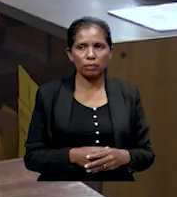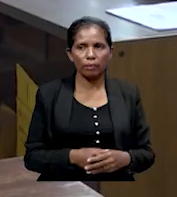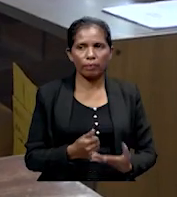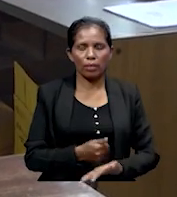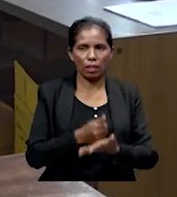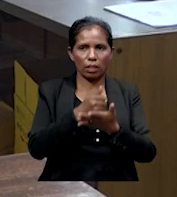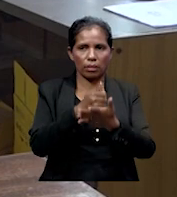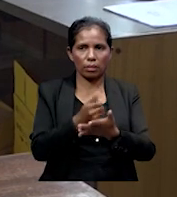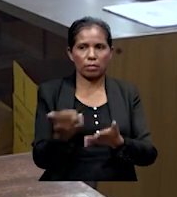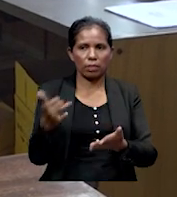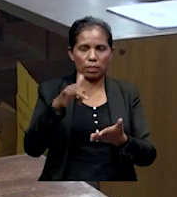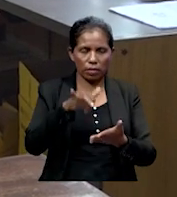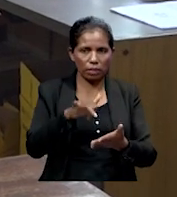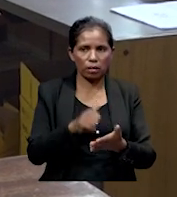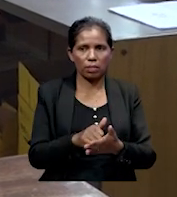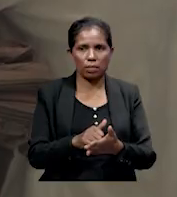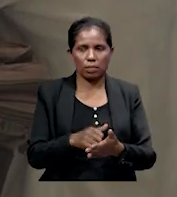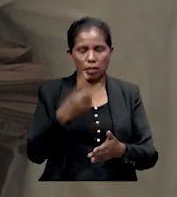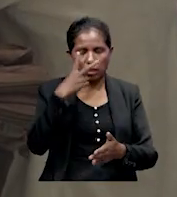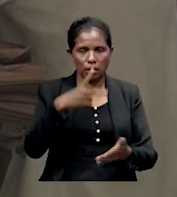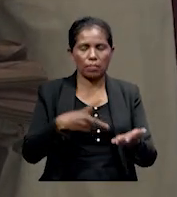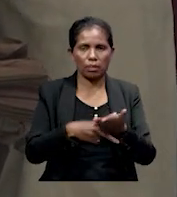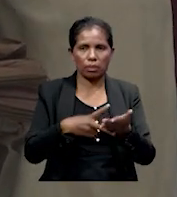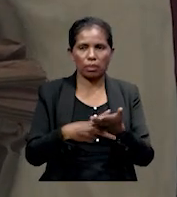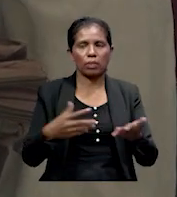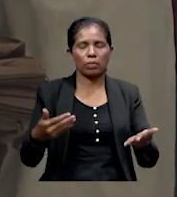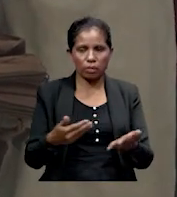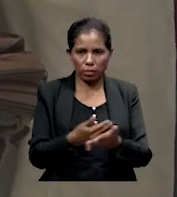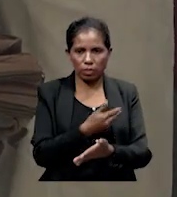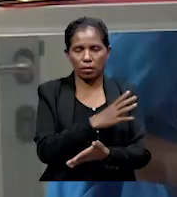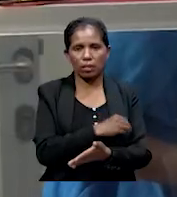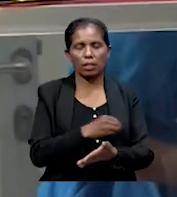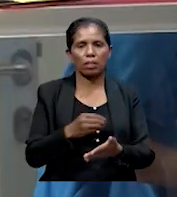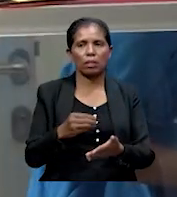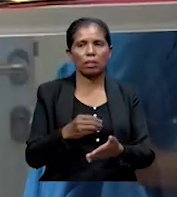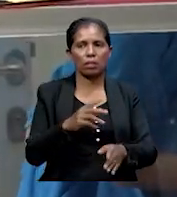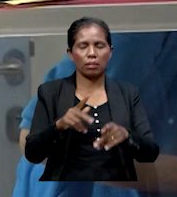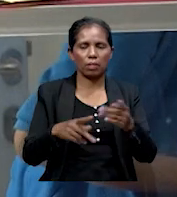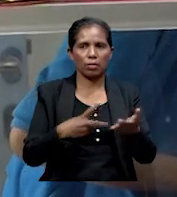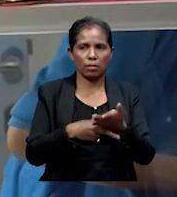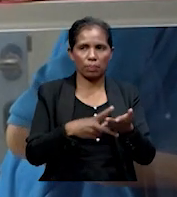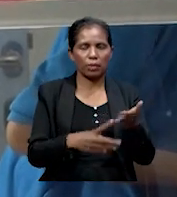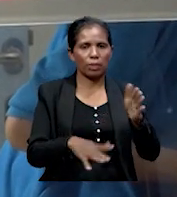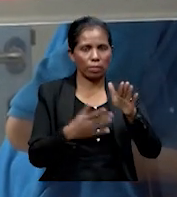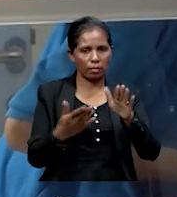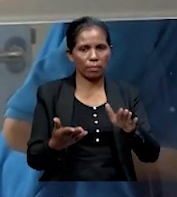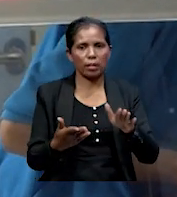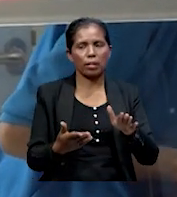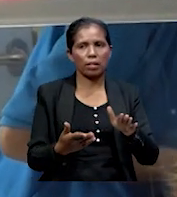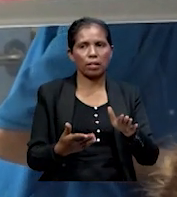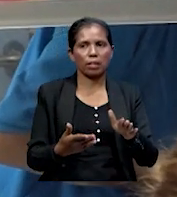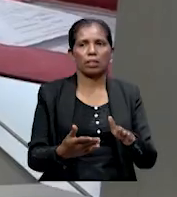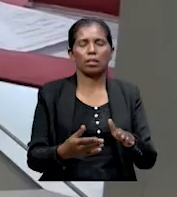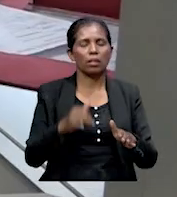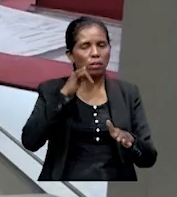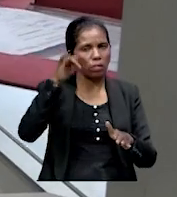ba sira nem vemos que trata passaporte phone ou sira nem vemos que passaporte matelo zona a cara troca nem o